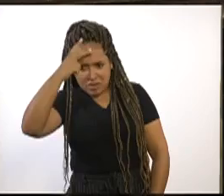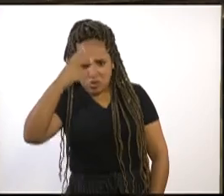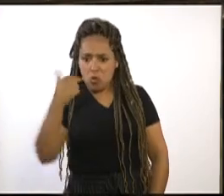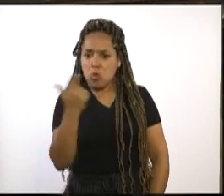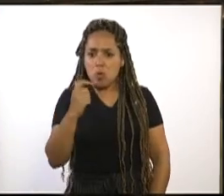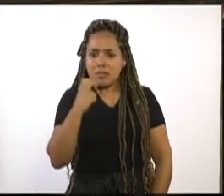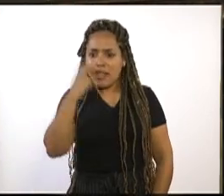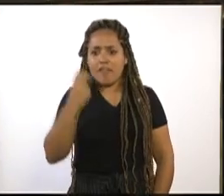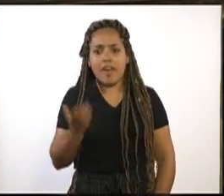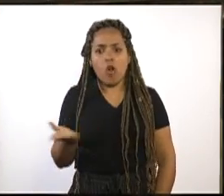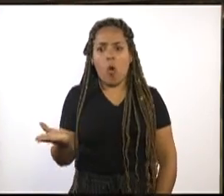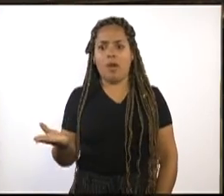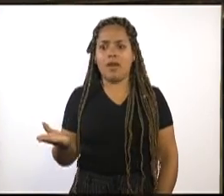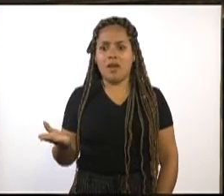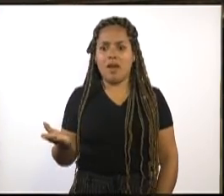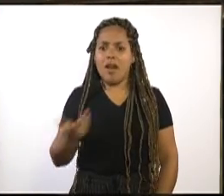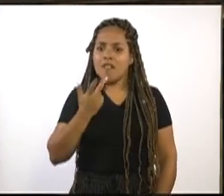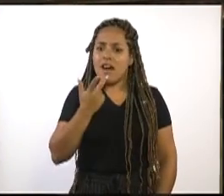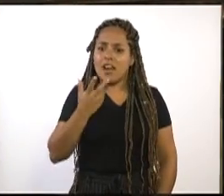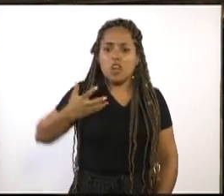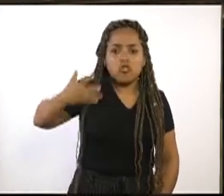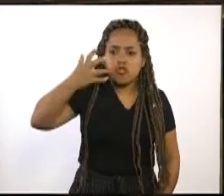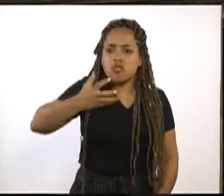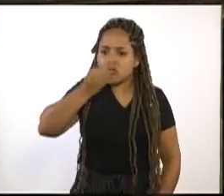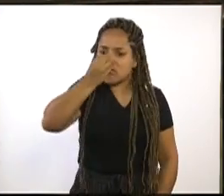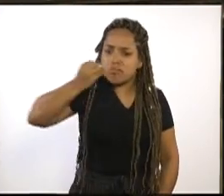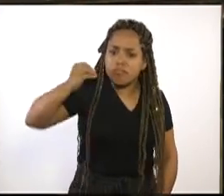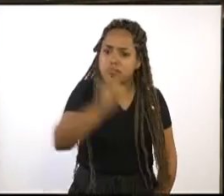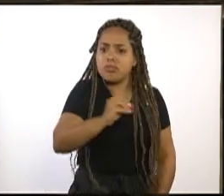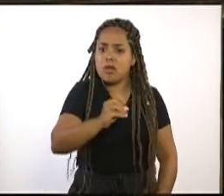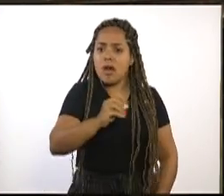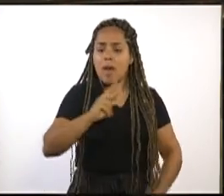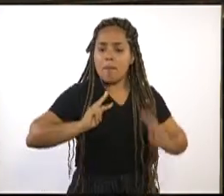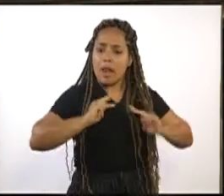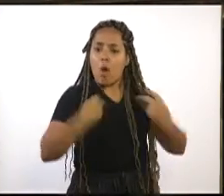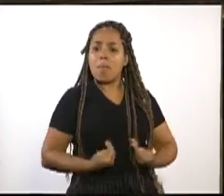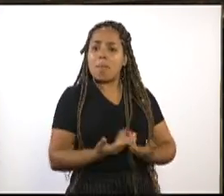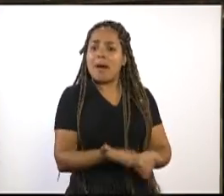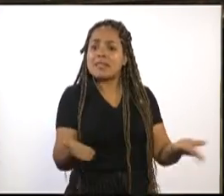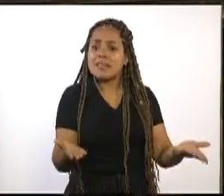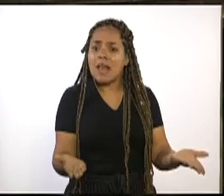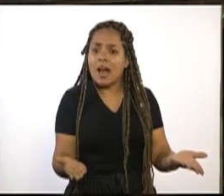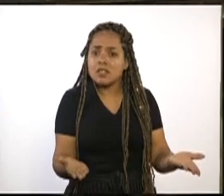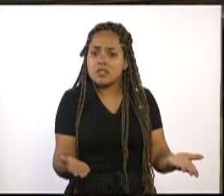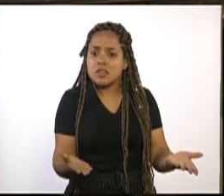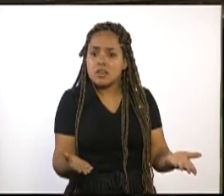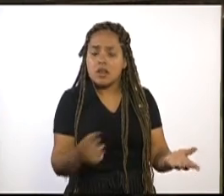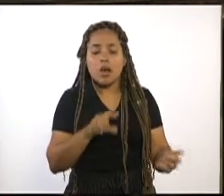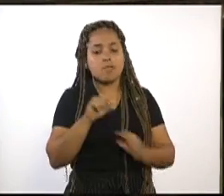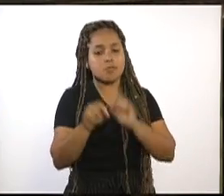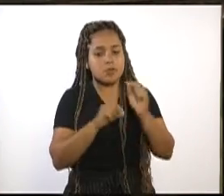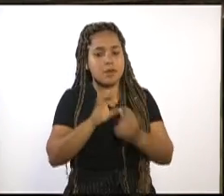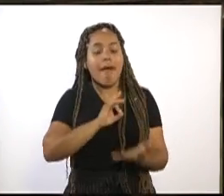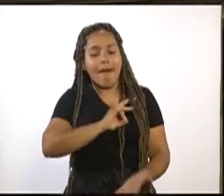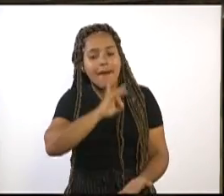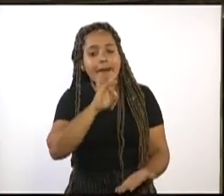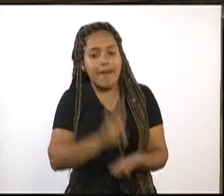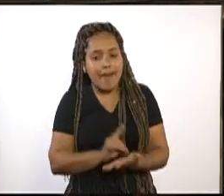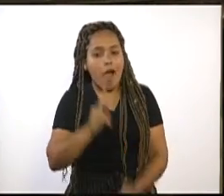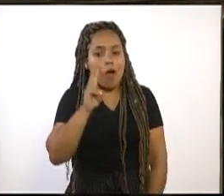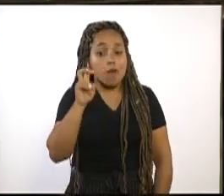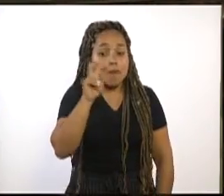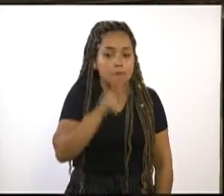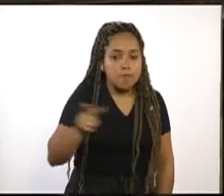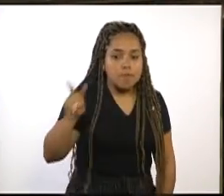sua presunção e do seu desprezo pela humanidade, da situação real do país